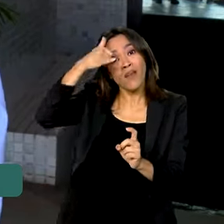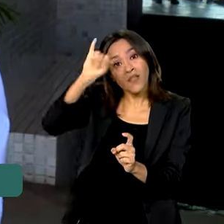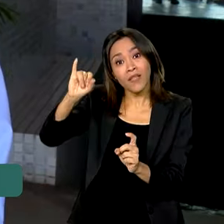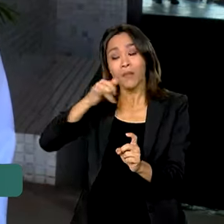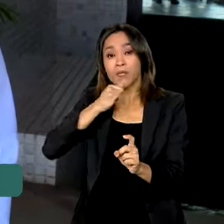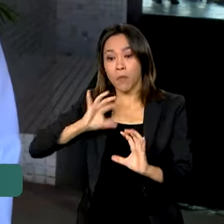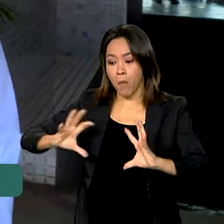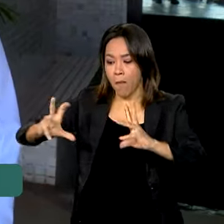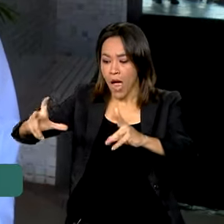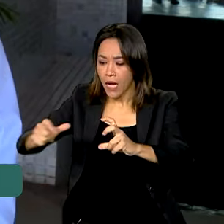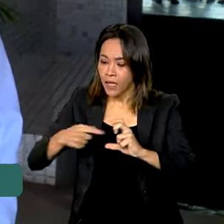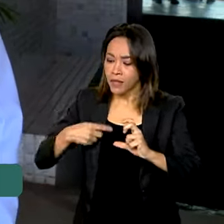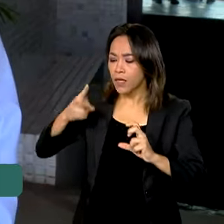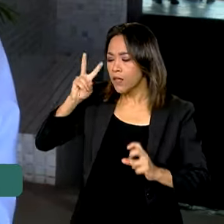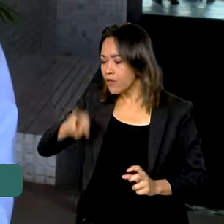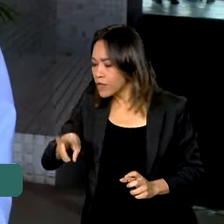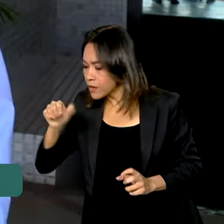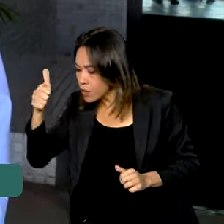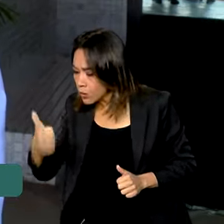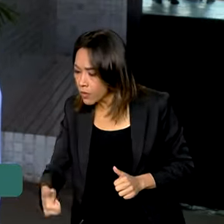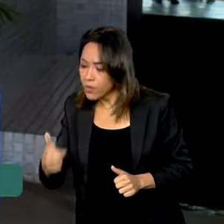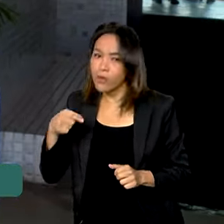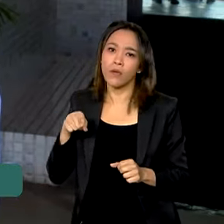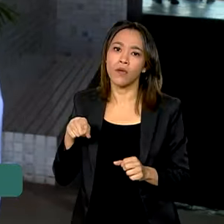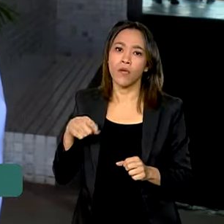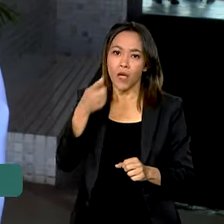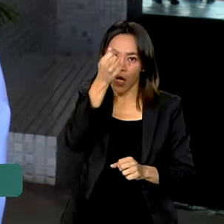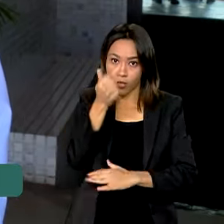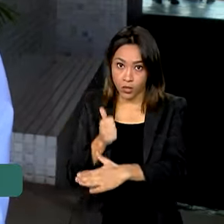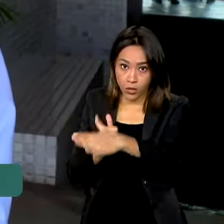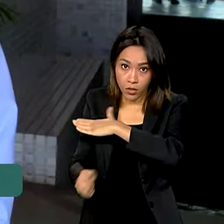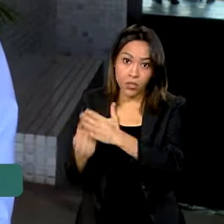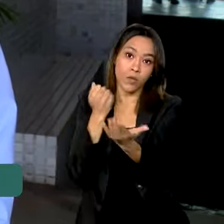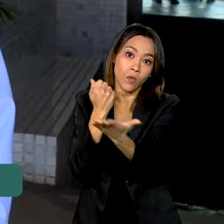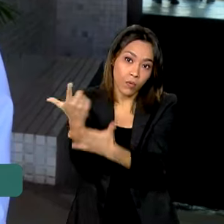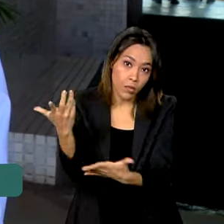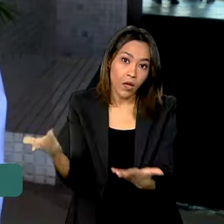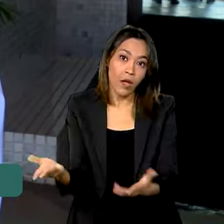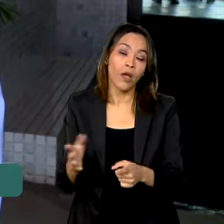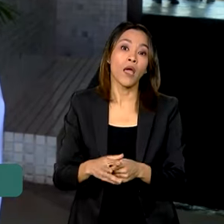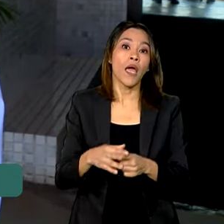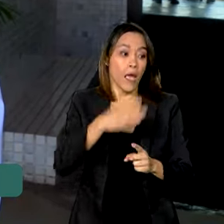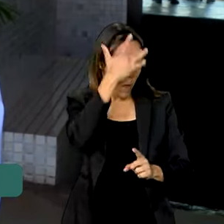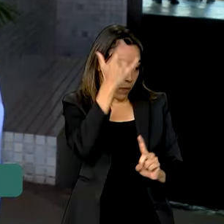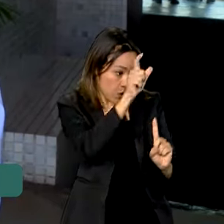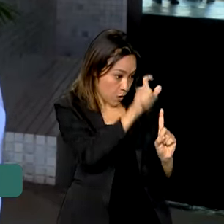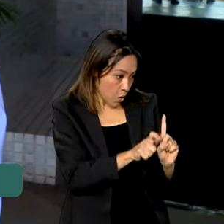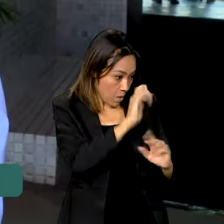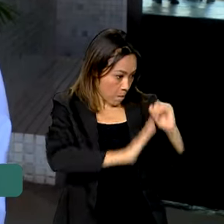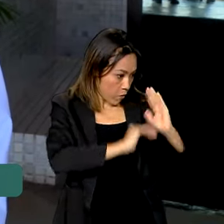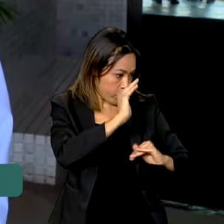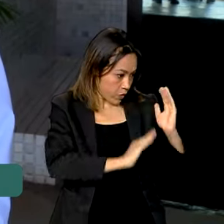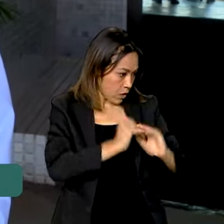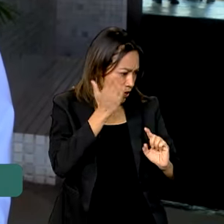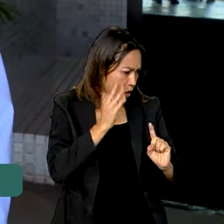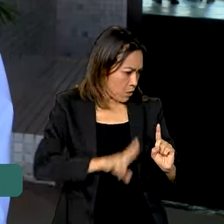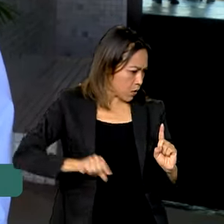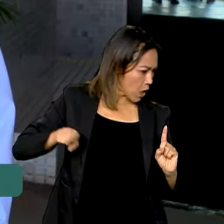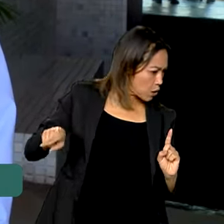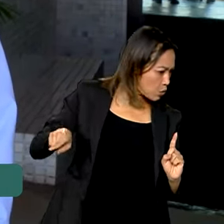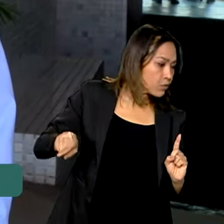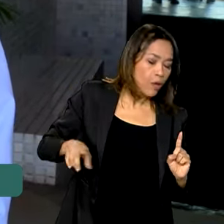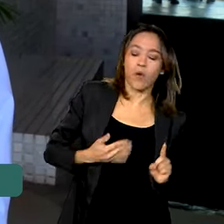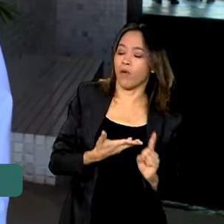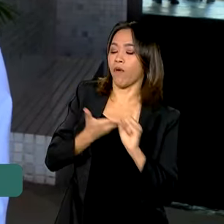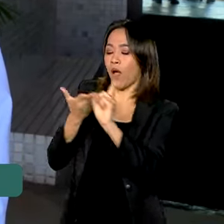por quê? É a manutenção, é o investimento, né, nas máquinas, é colocar a pessoa adequada para usar aquela máquina. Porque não adianta